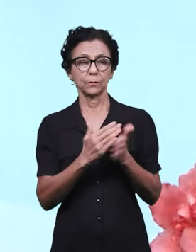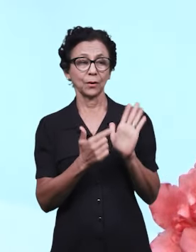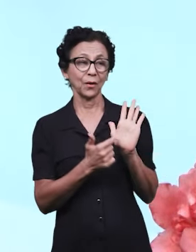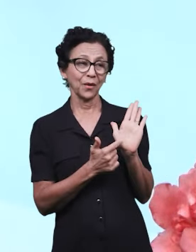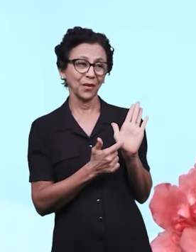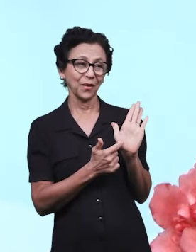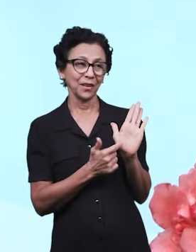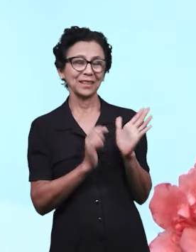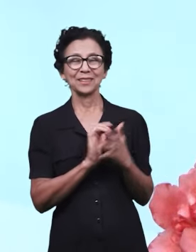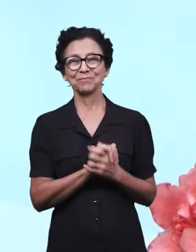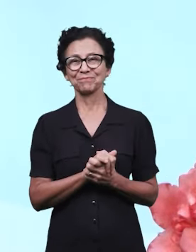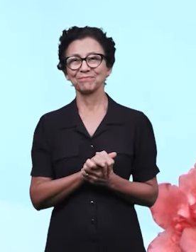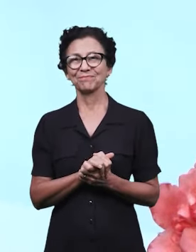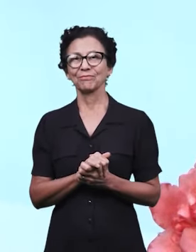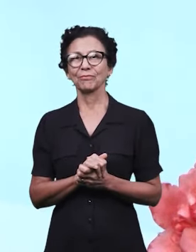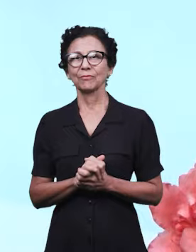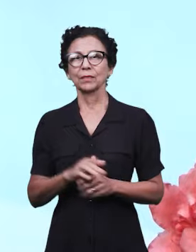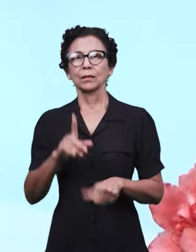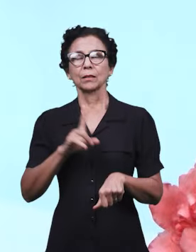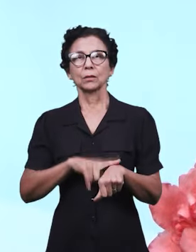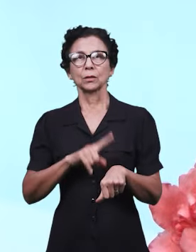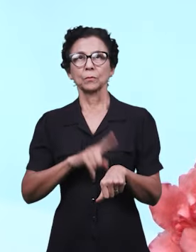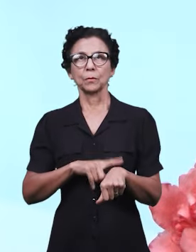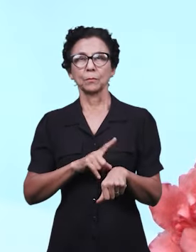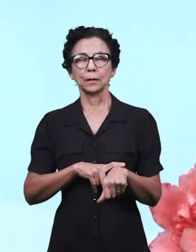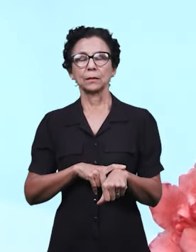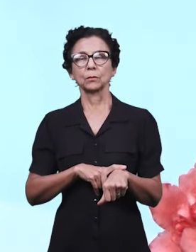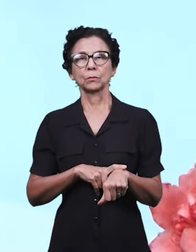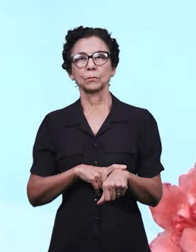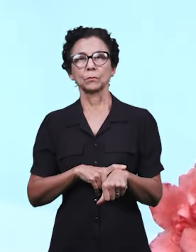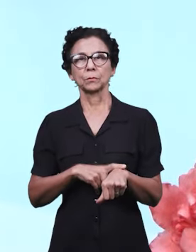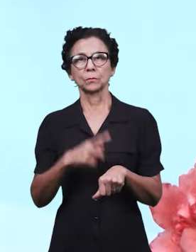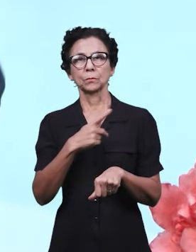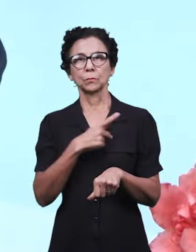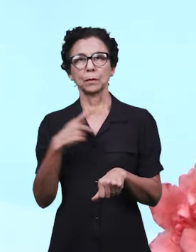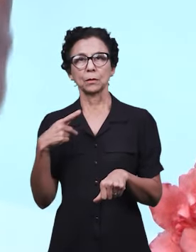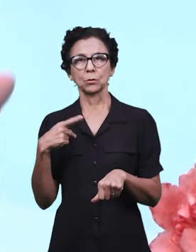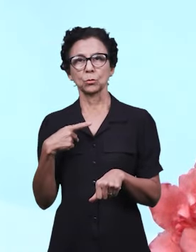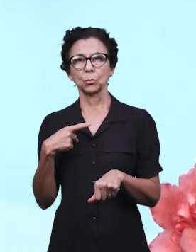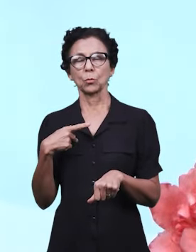Jesus. Na hora que o pastor, durante a